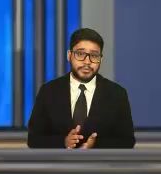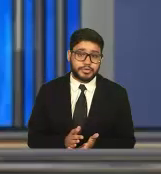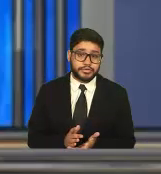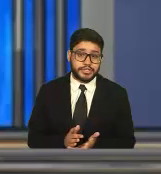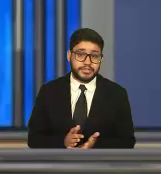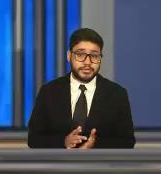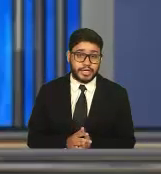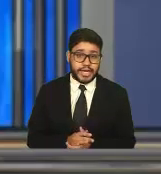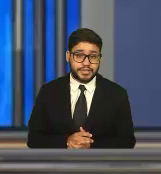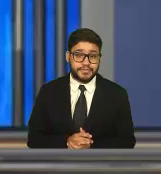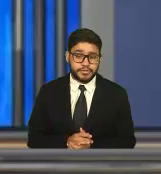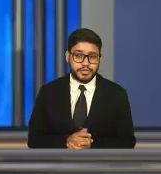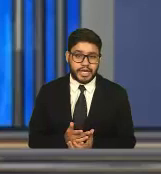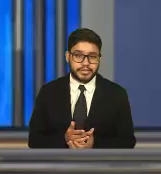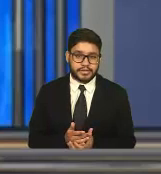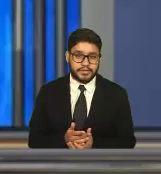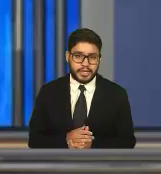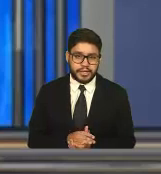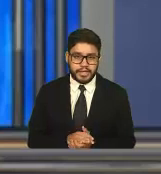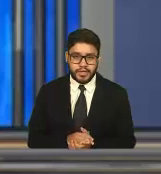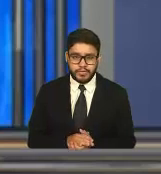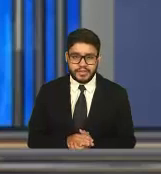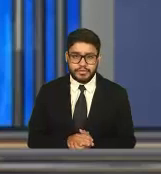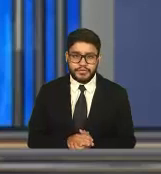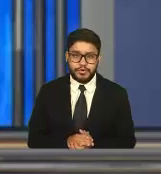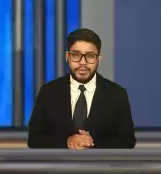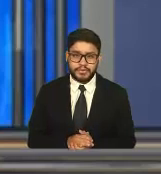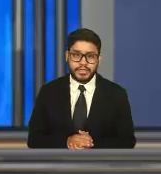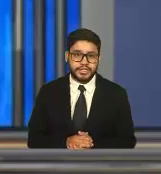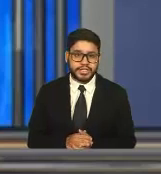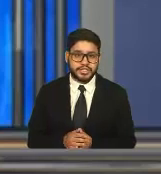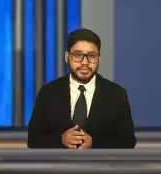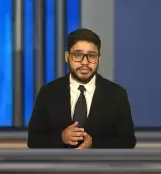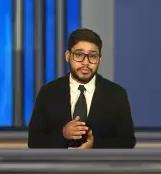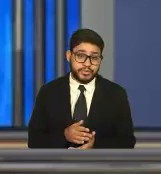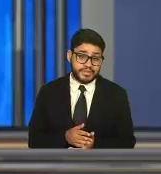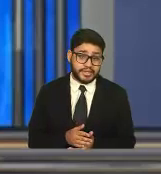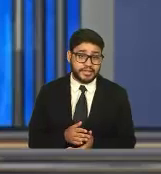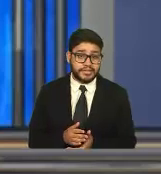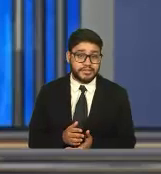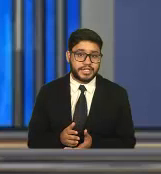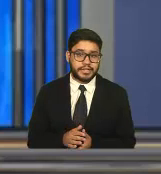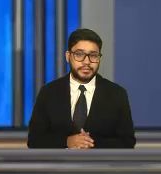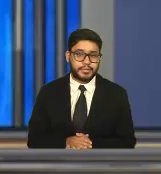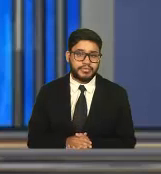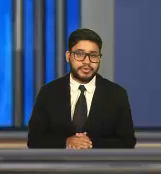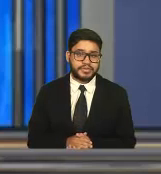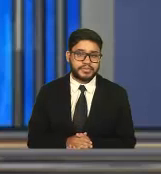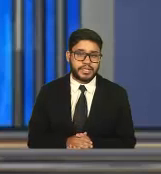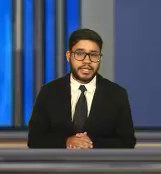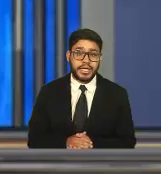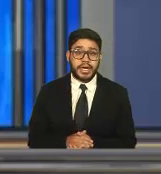e voltamos com as notícias locais que foram destaque nesta semana o Centro de Formação artística de música dança e teatro